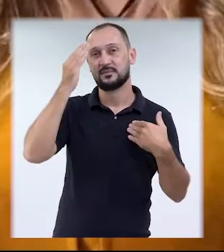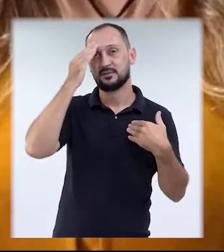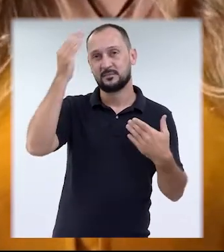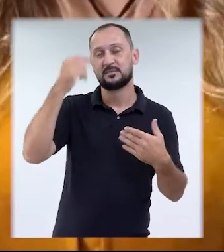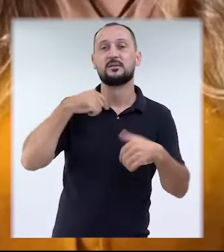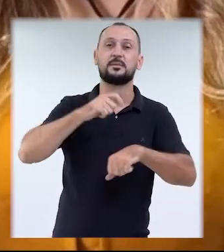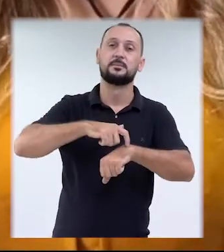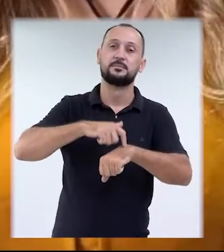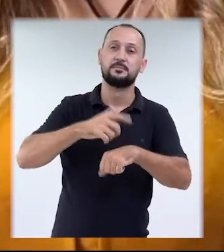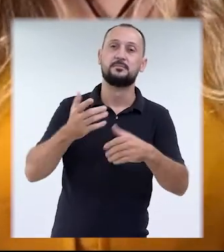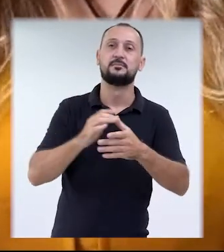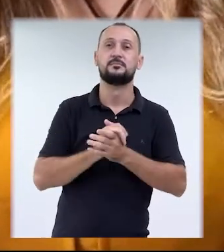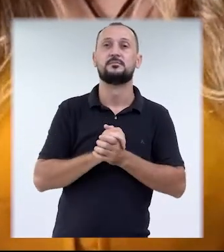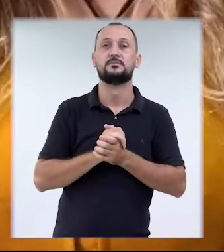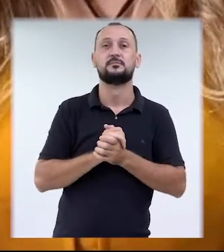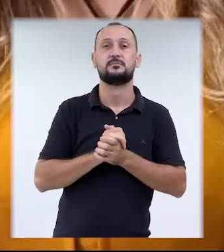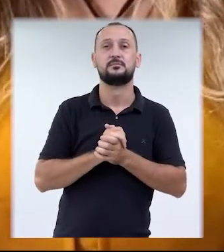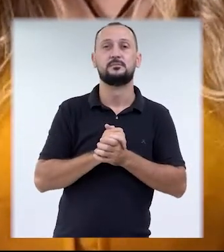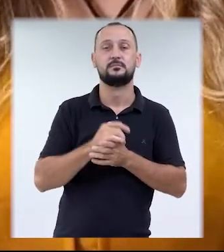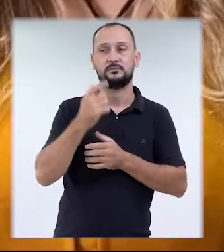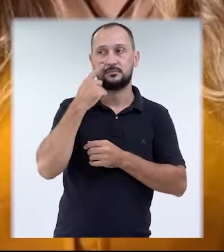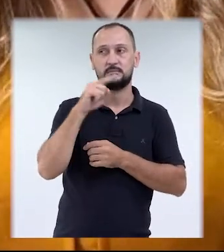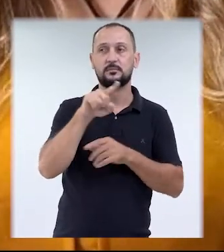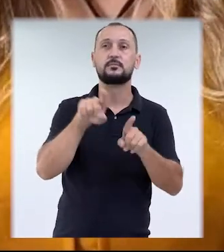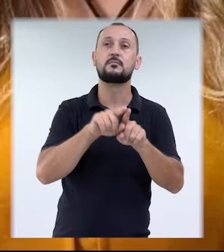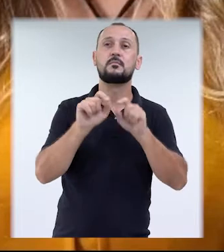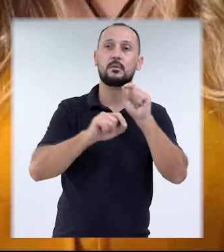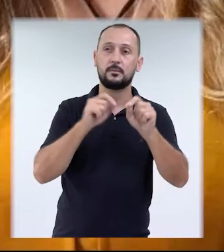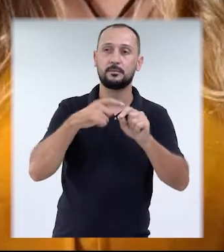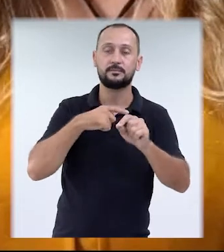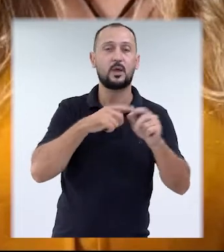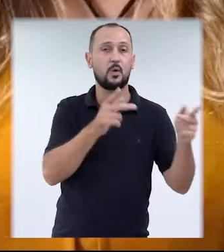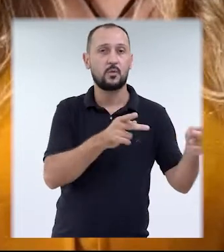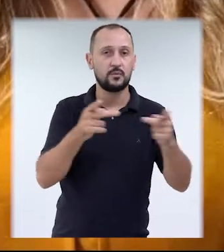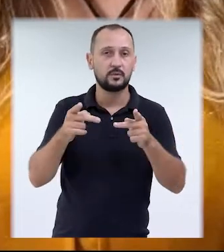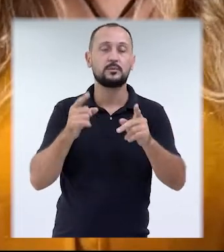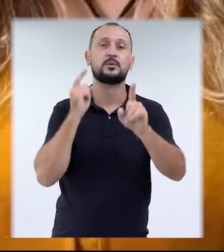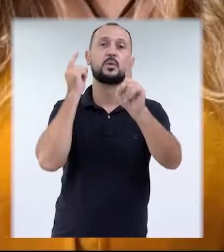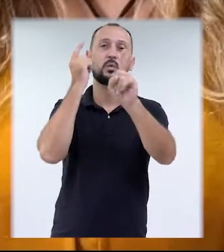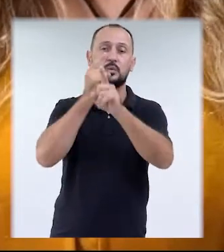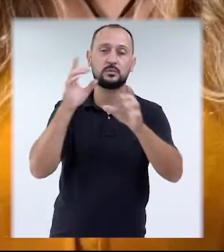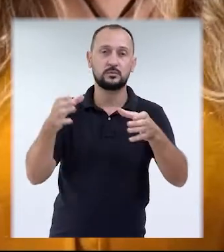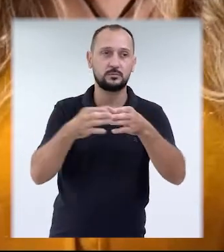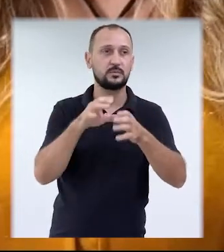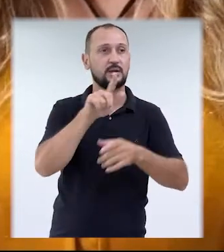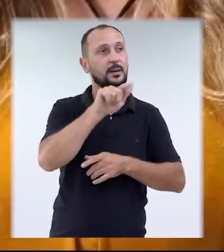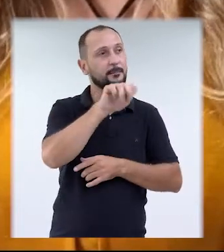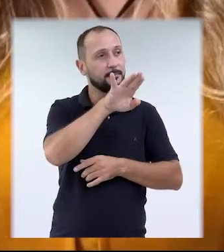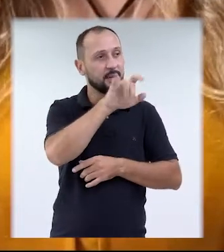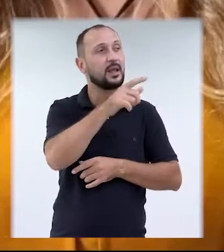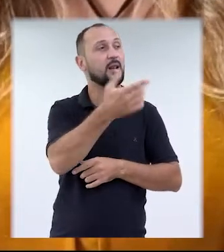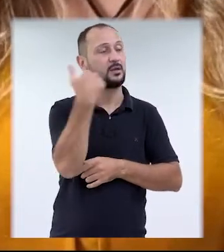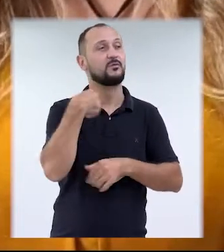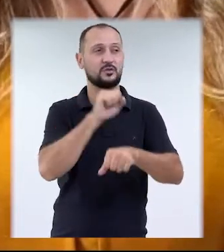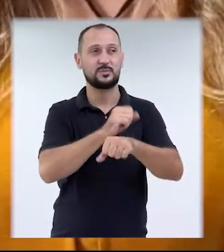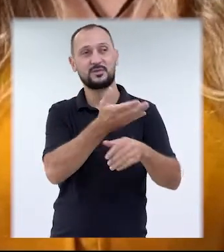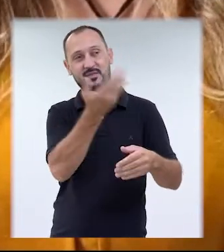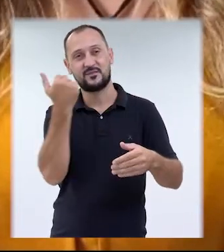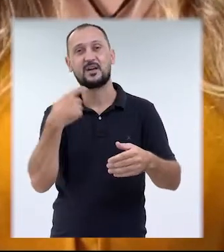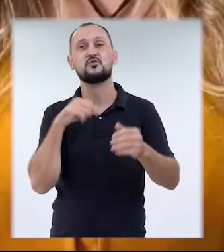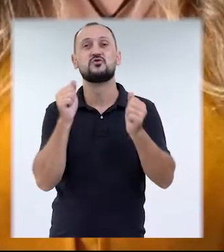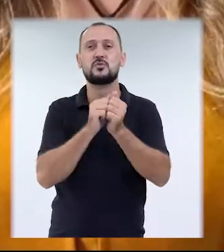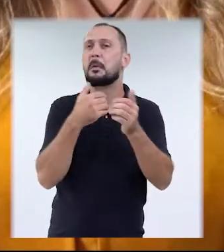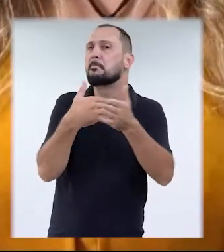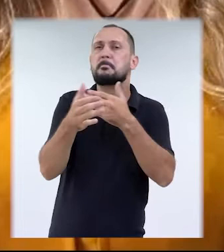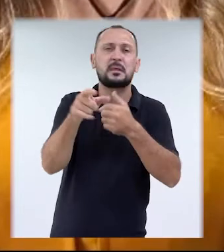Obrigada, João, pelo espaço. Você também está super convidado para participar de um dos nossos encontros. Gabriela, também te aguardo lá. E